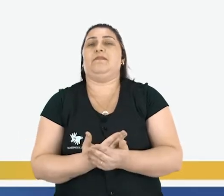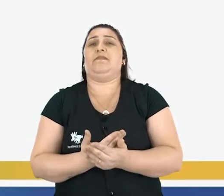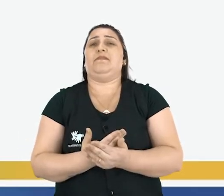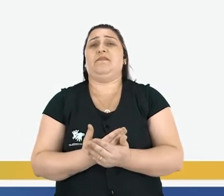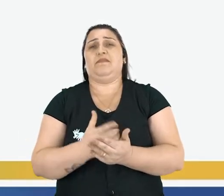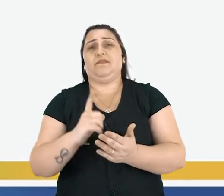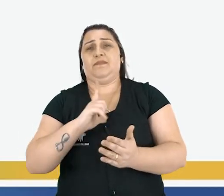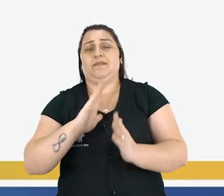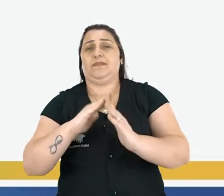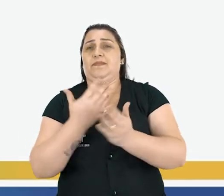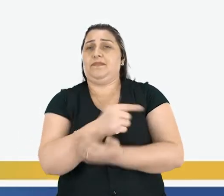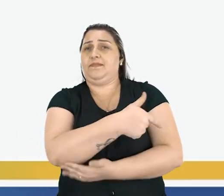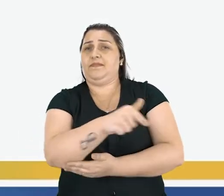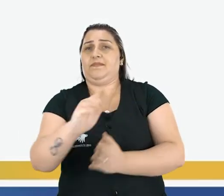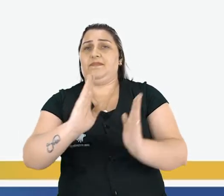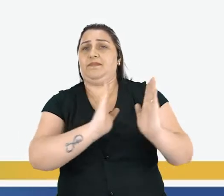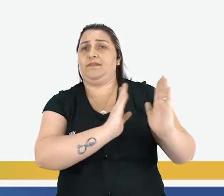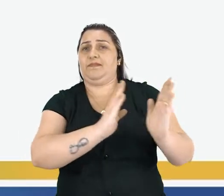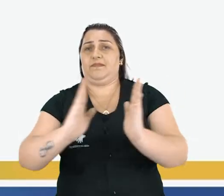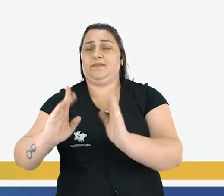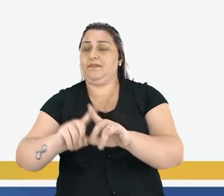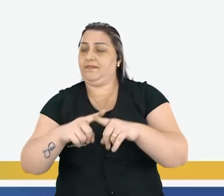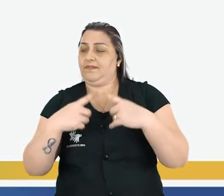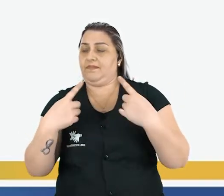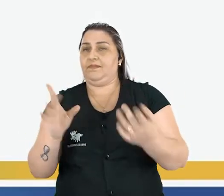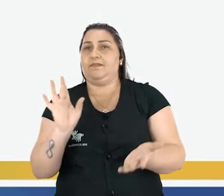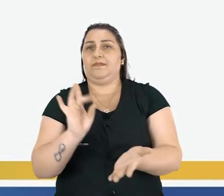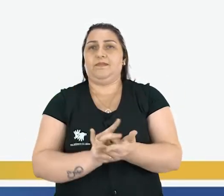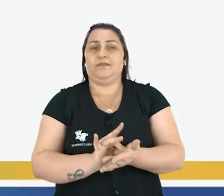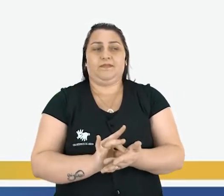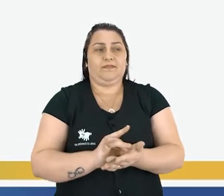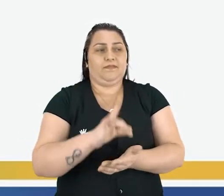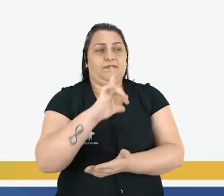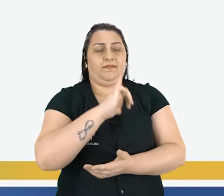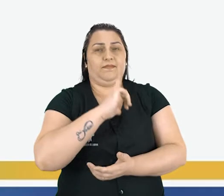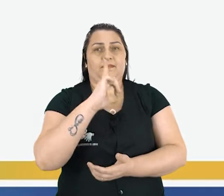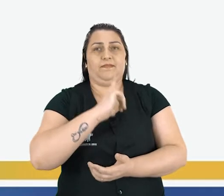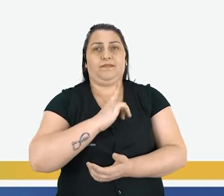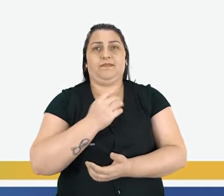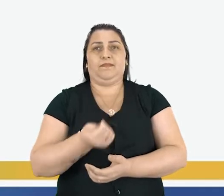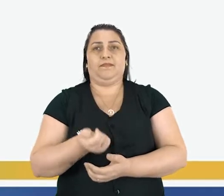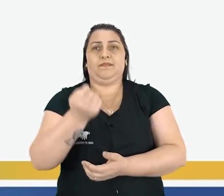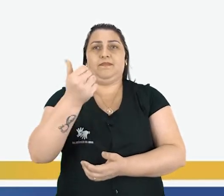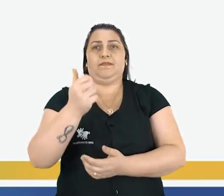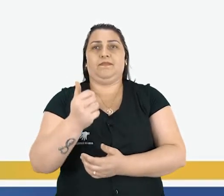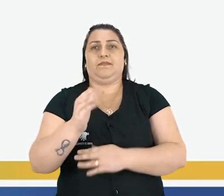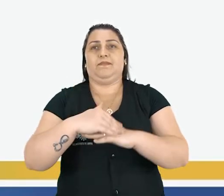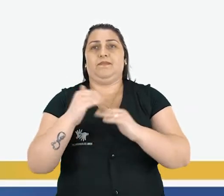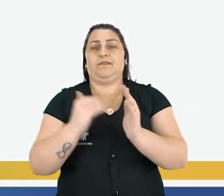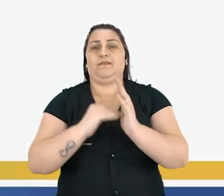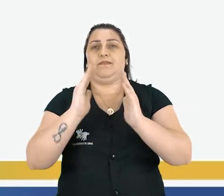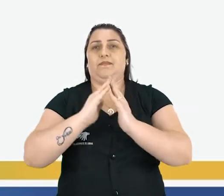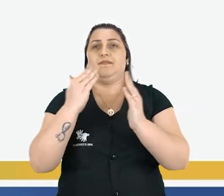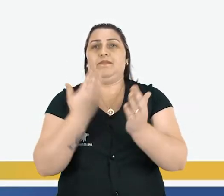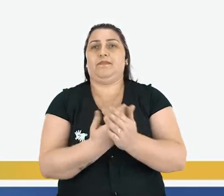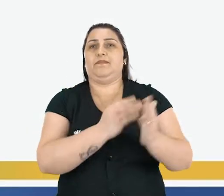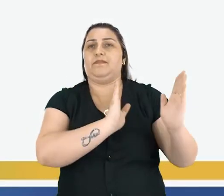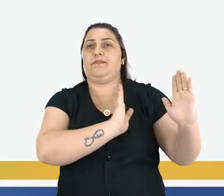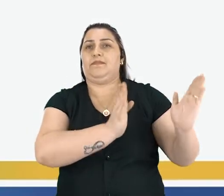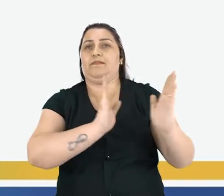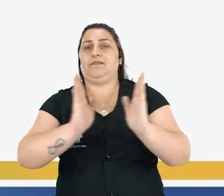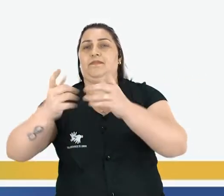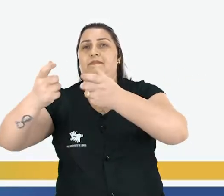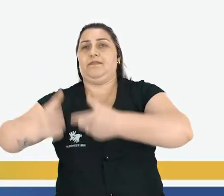tem escola que não têm biblioteca mas geralmente têm quase todas as escolas a